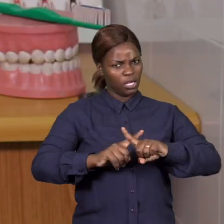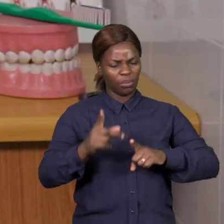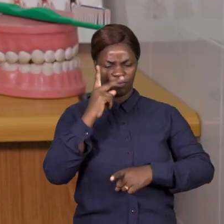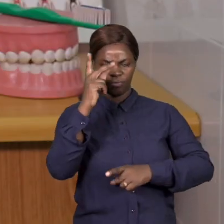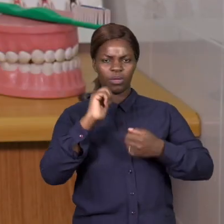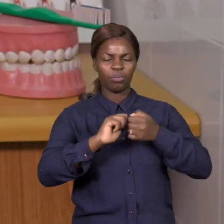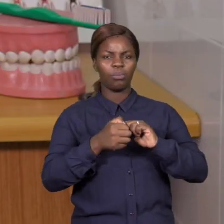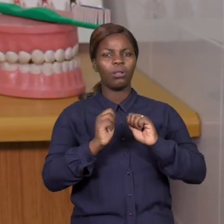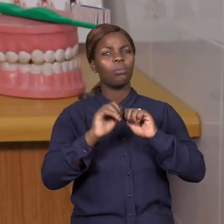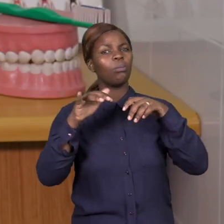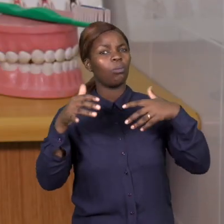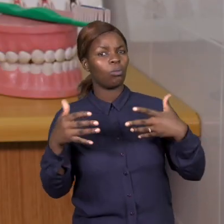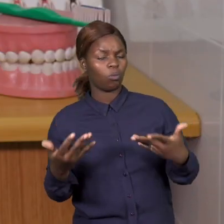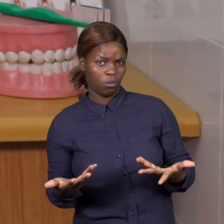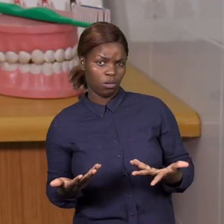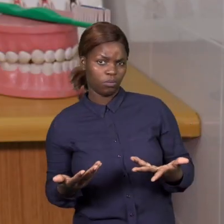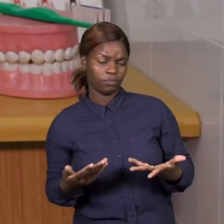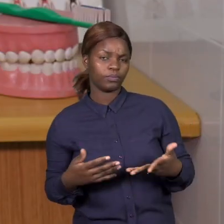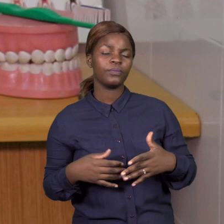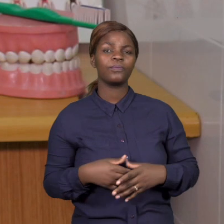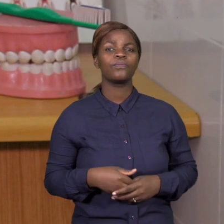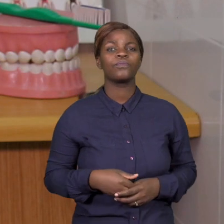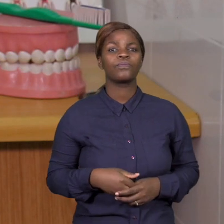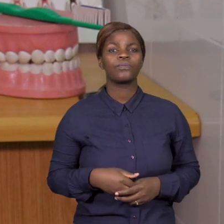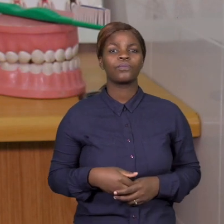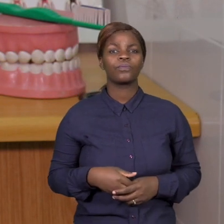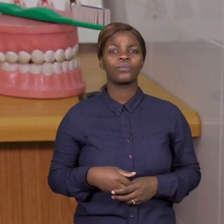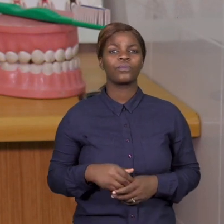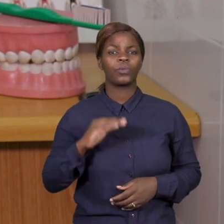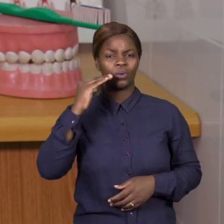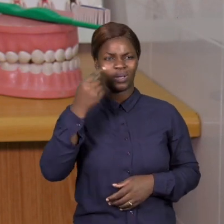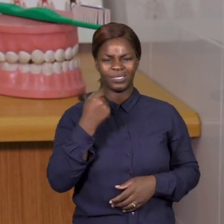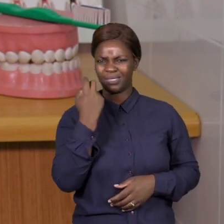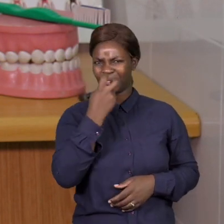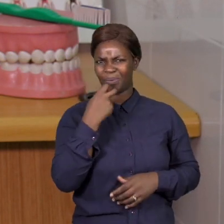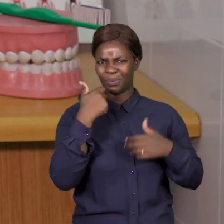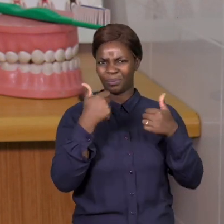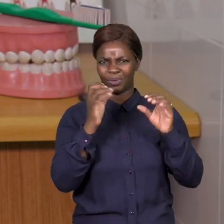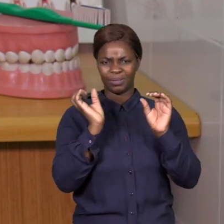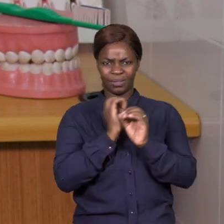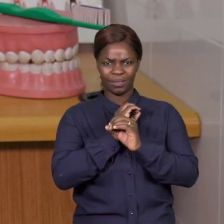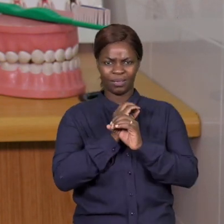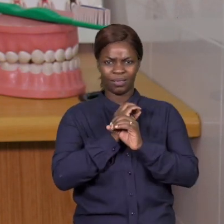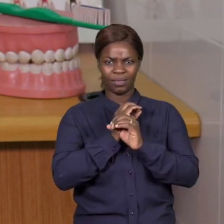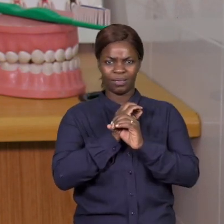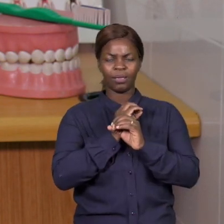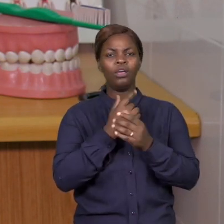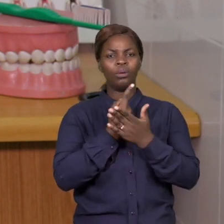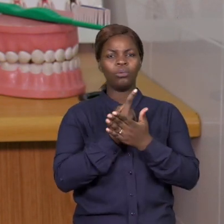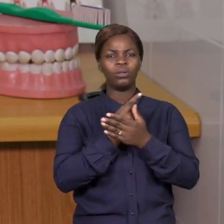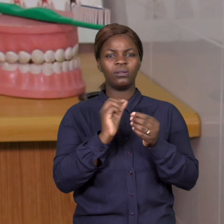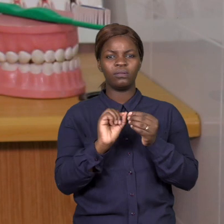se existir algum problema, né? E se a higiene oral estiver a falhar também, vai ter lá alguma